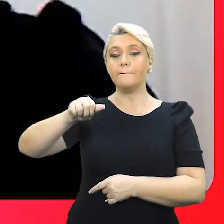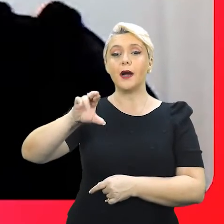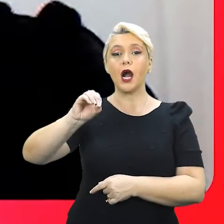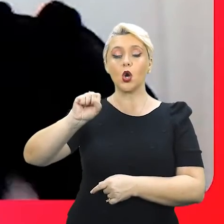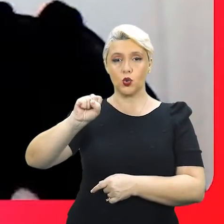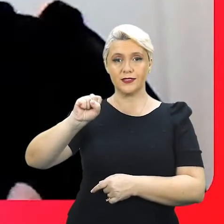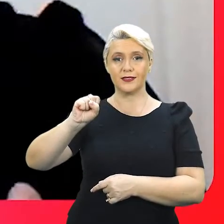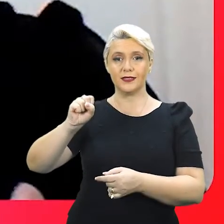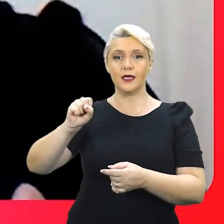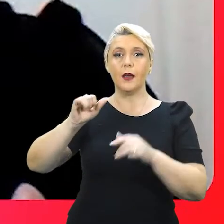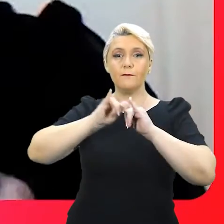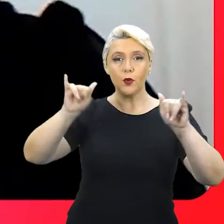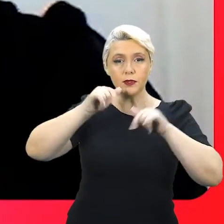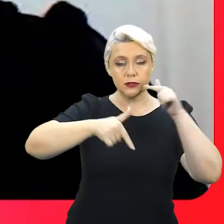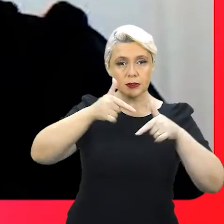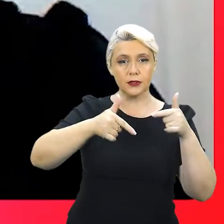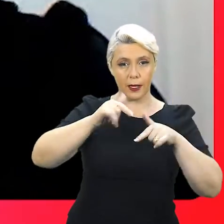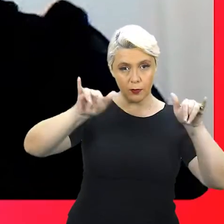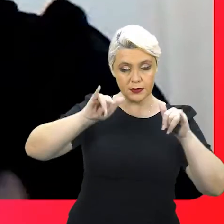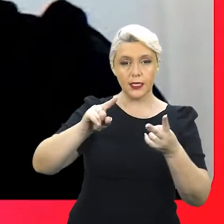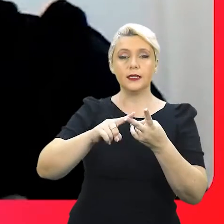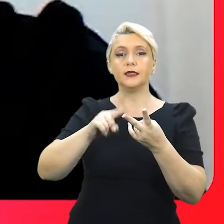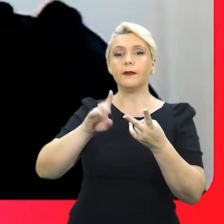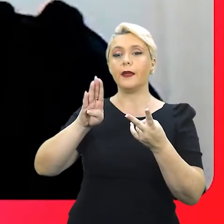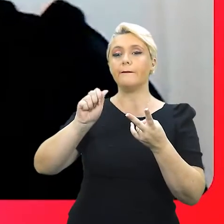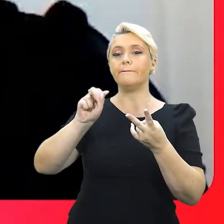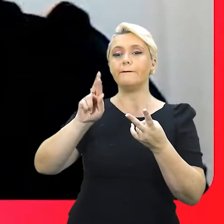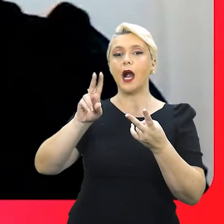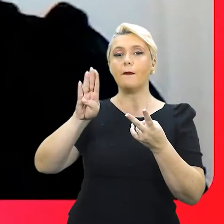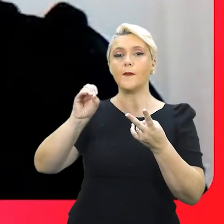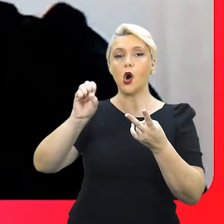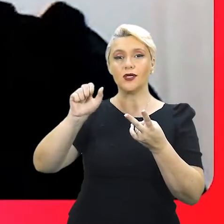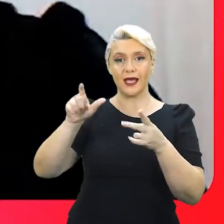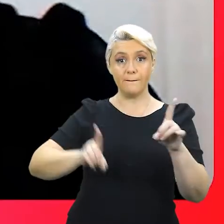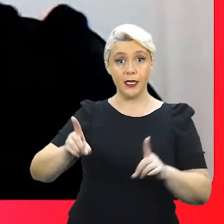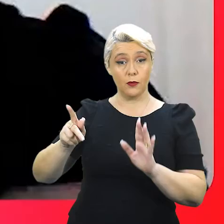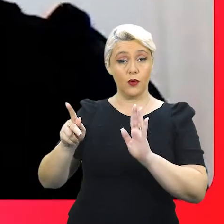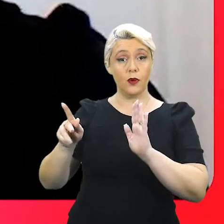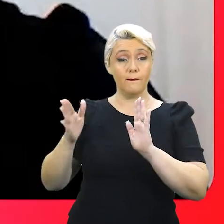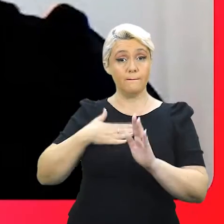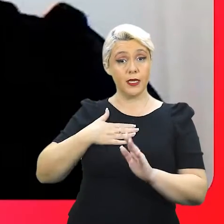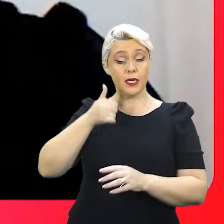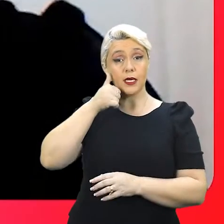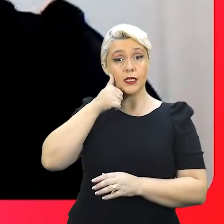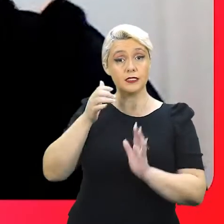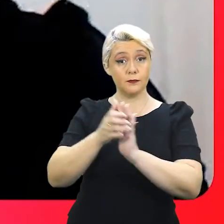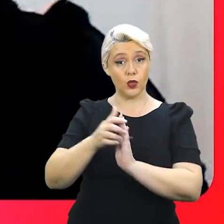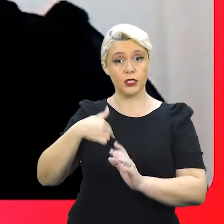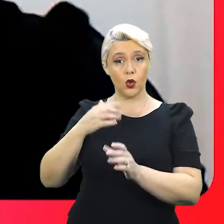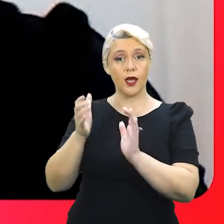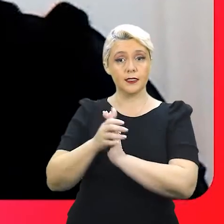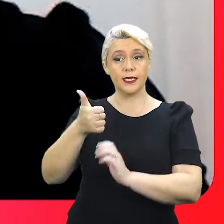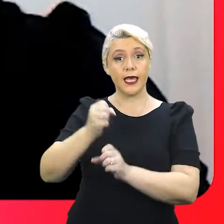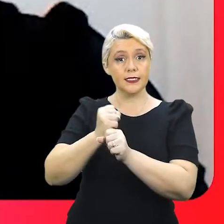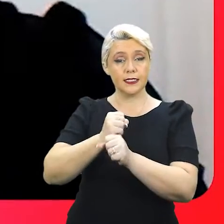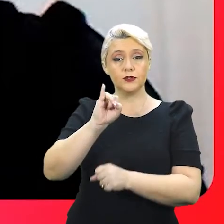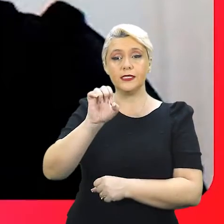e o Barbosa Neto, deputado na época, primo da minha então esposa, com quem eu fiquei 10 anos, a